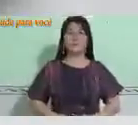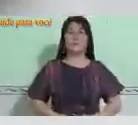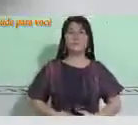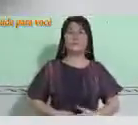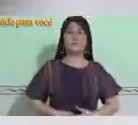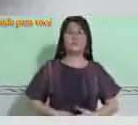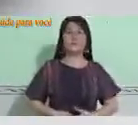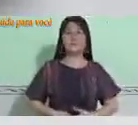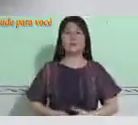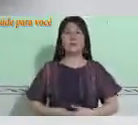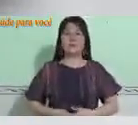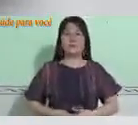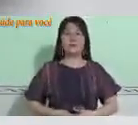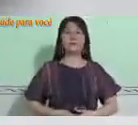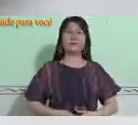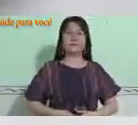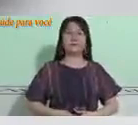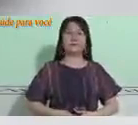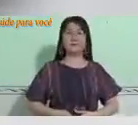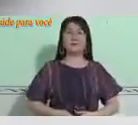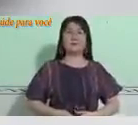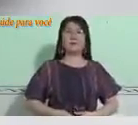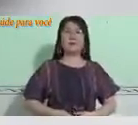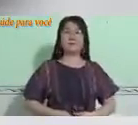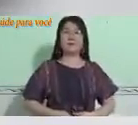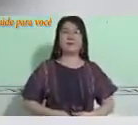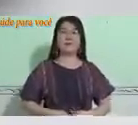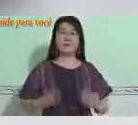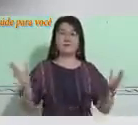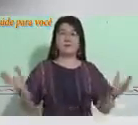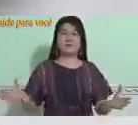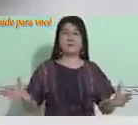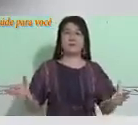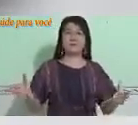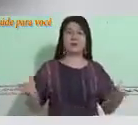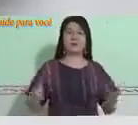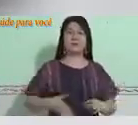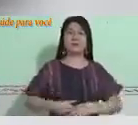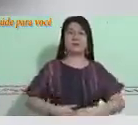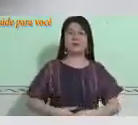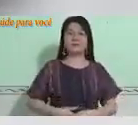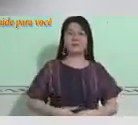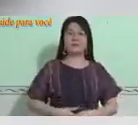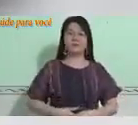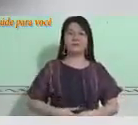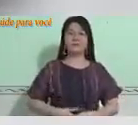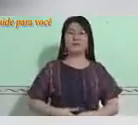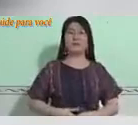É preciso ir ao hospital para iniciar o tratamento adequado com antibióticos ou remédios